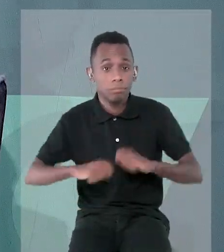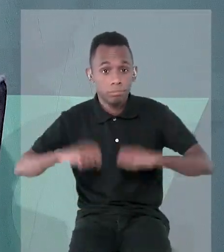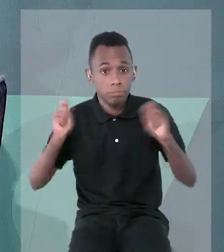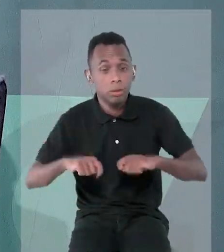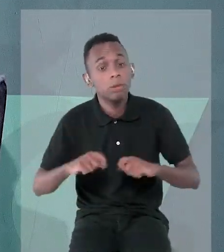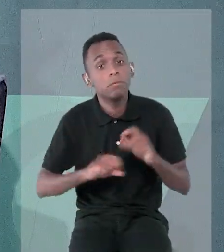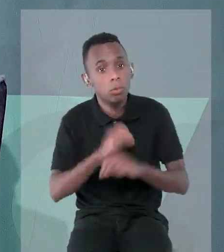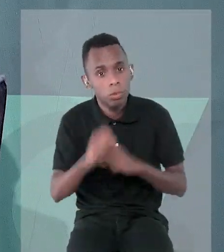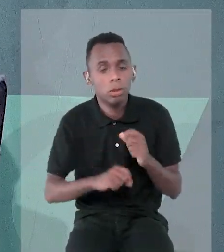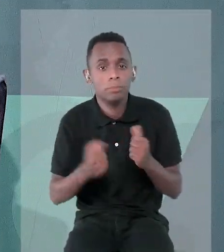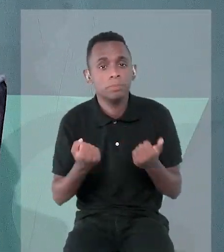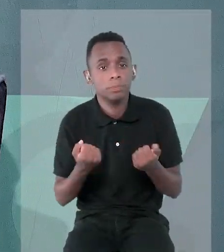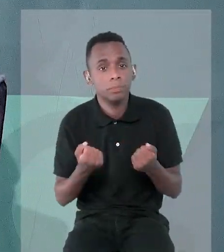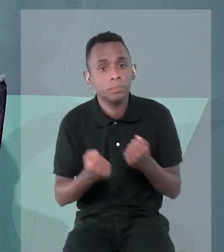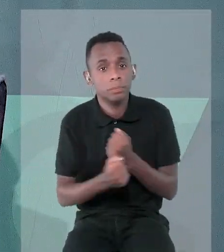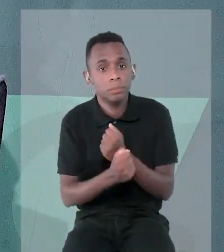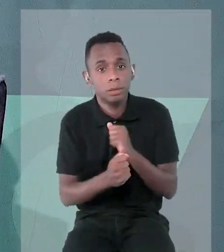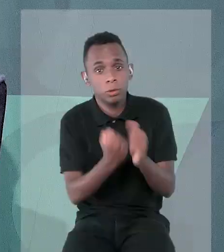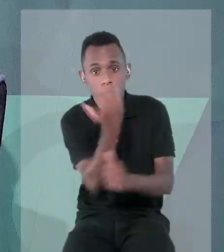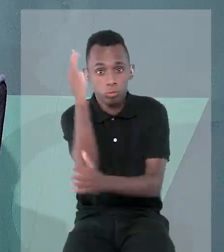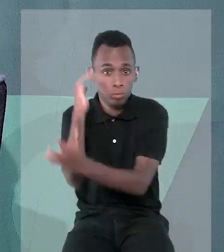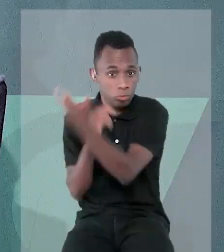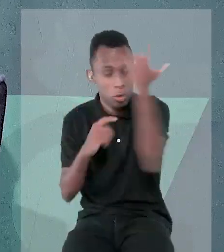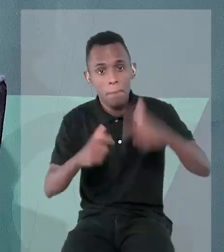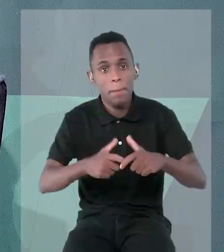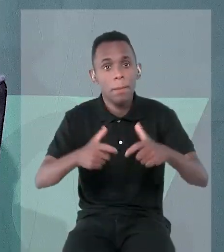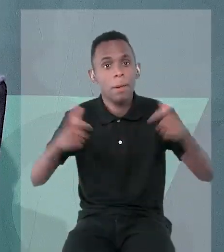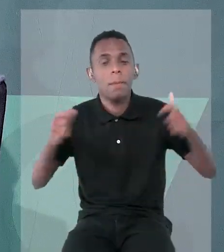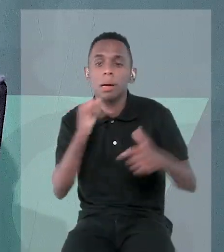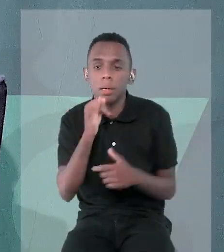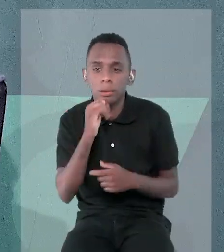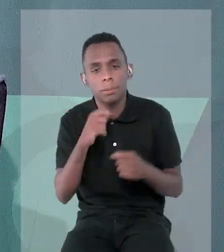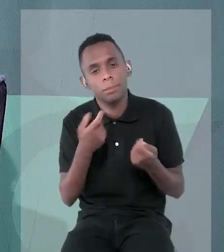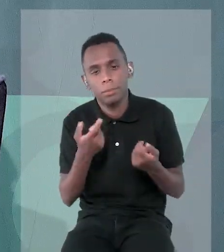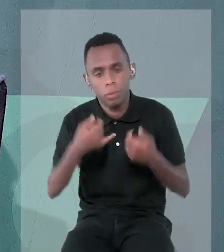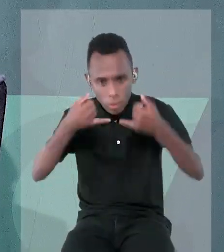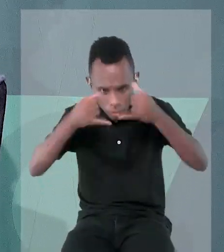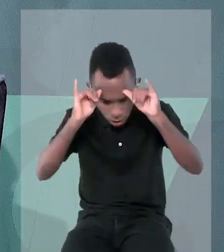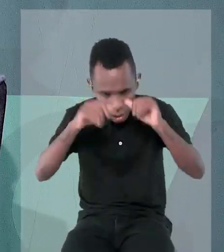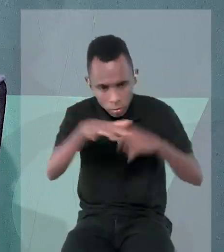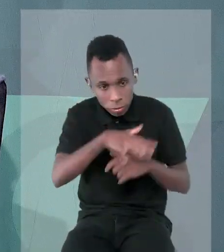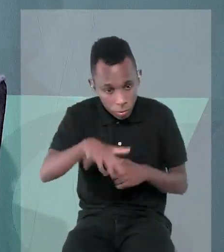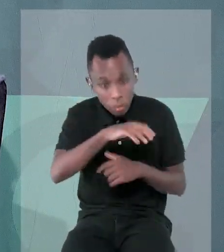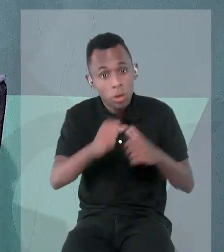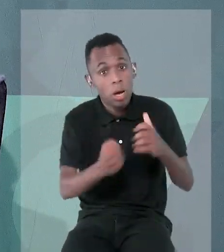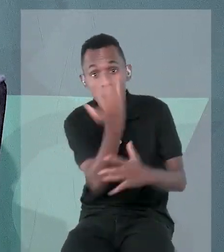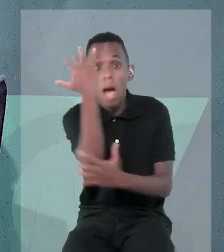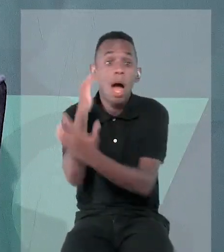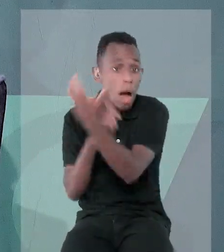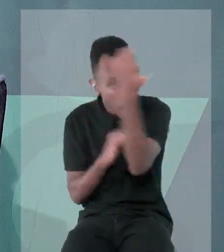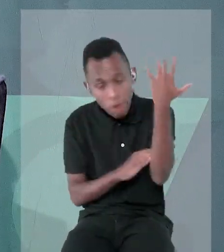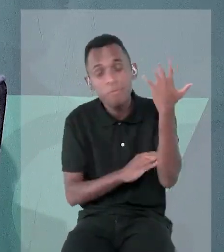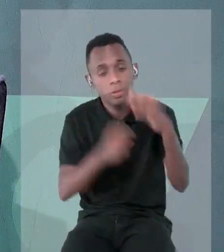se superimpor em cima do que já existe. Então, quando a pessoa faz gado, nós vamos plantar árvore no pasto,